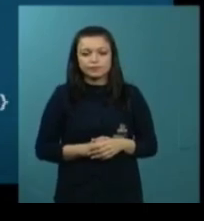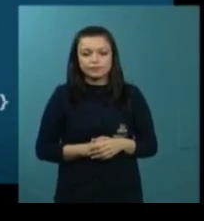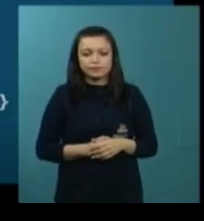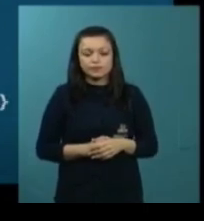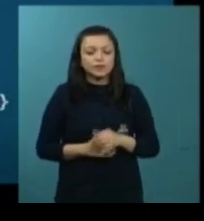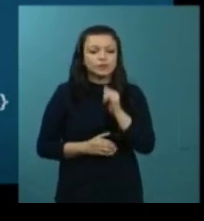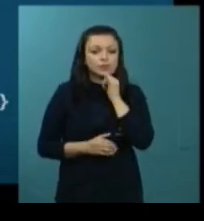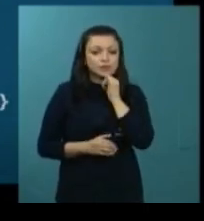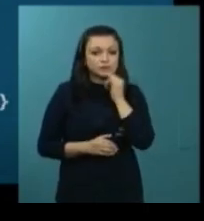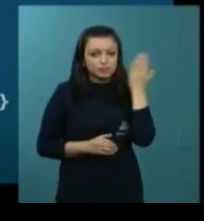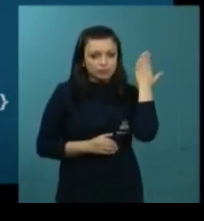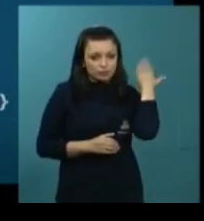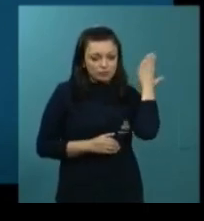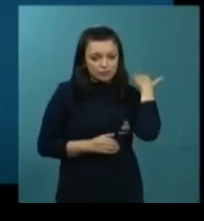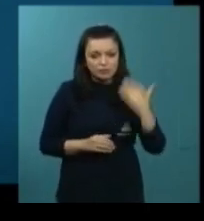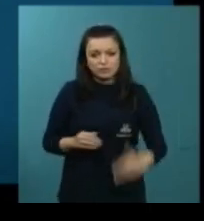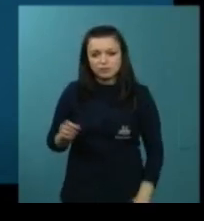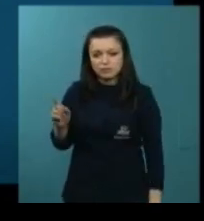exemplo anterior,